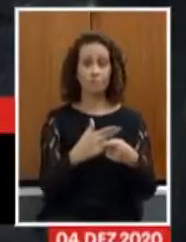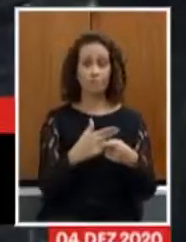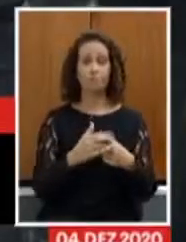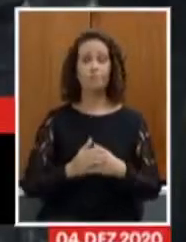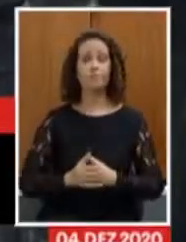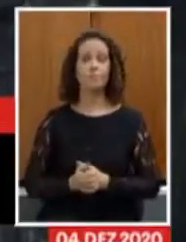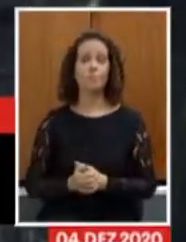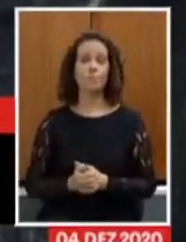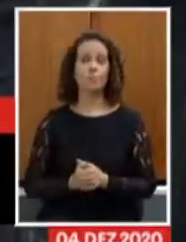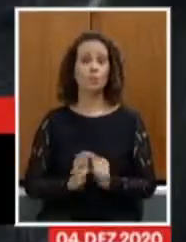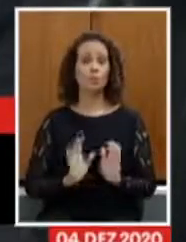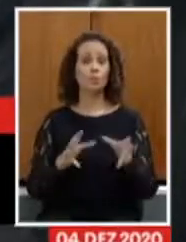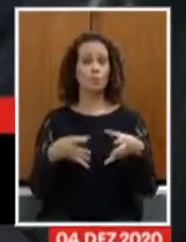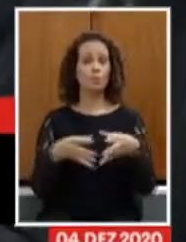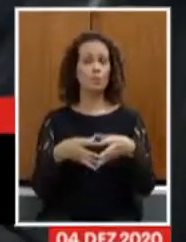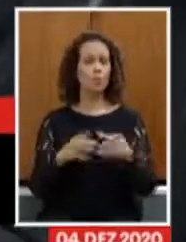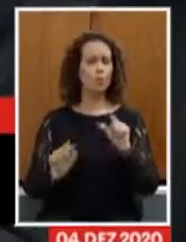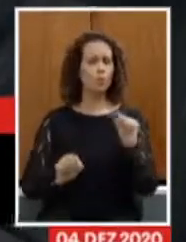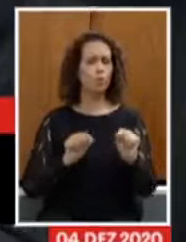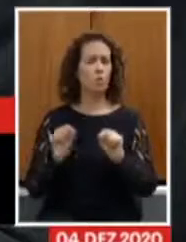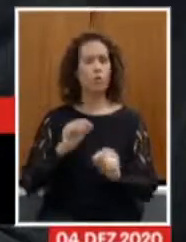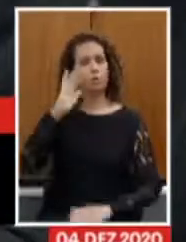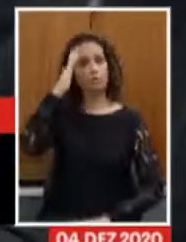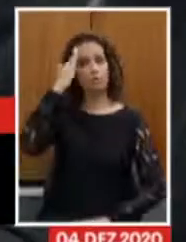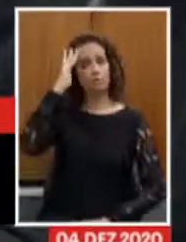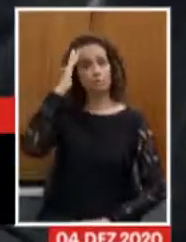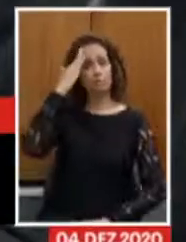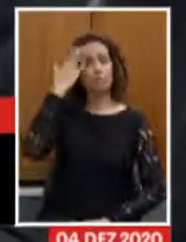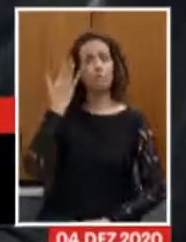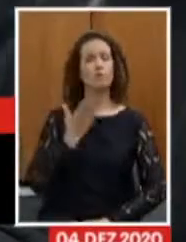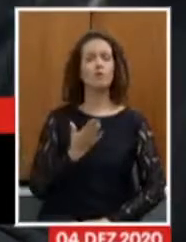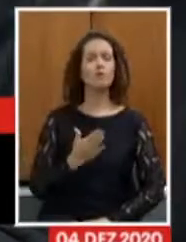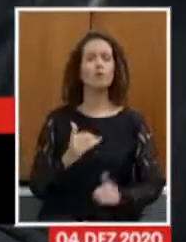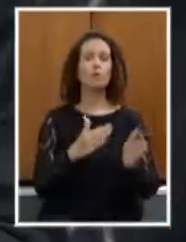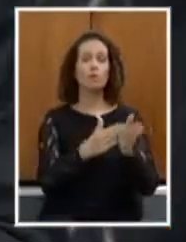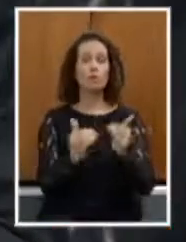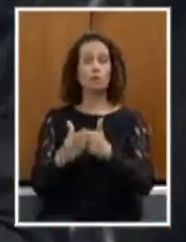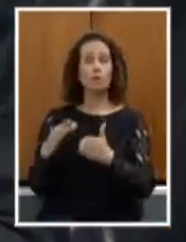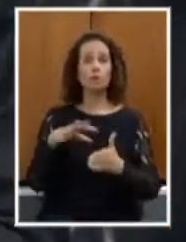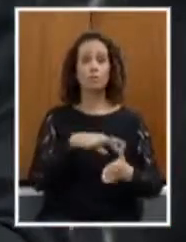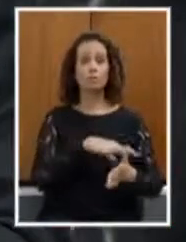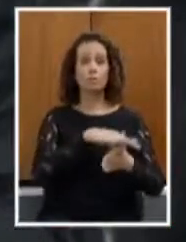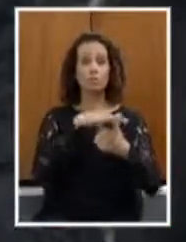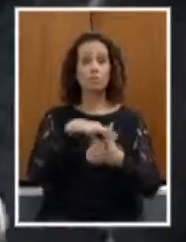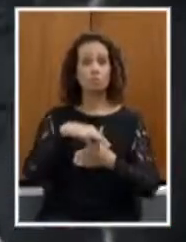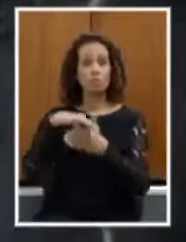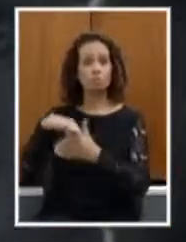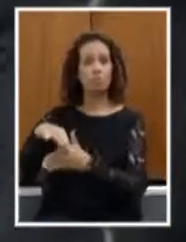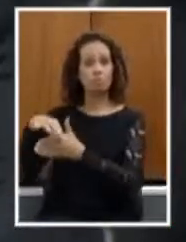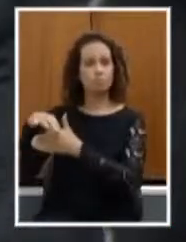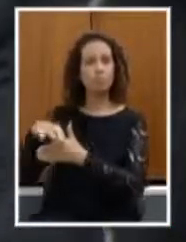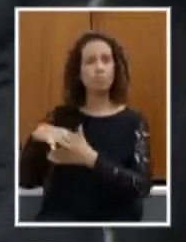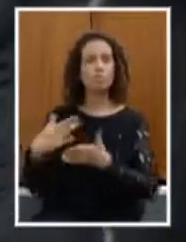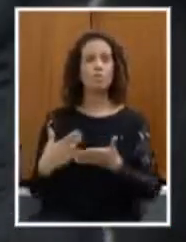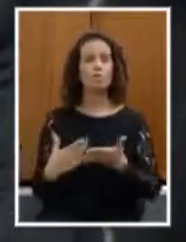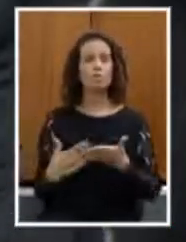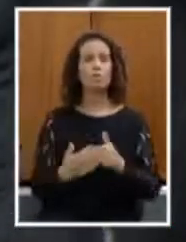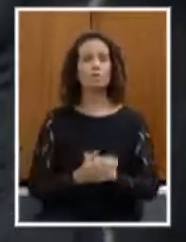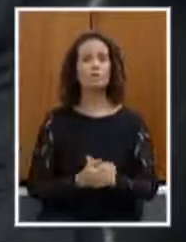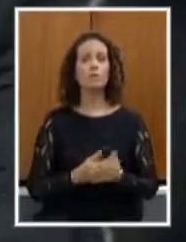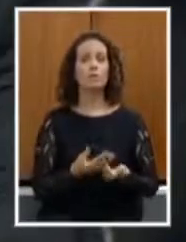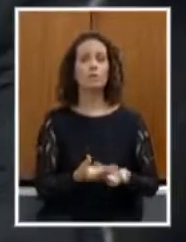presente sessão para entendimentos e solicita aos líderes que se encaminhem aqui